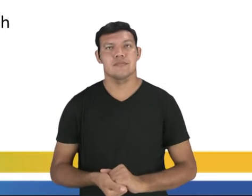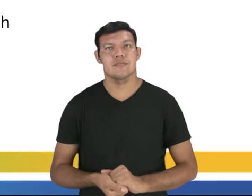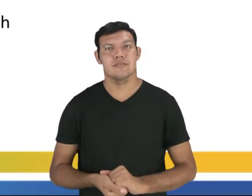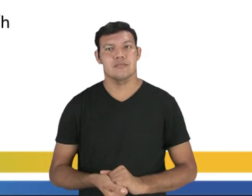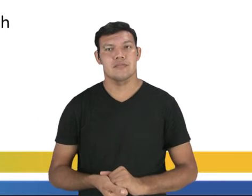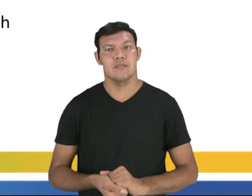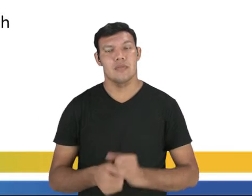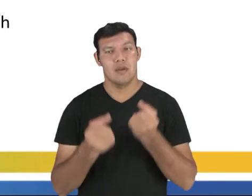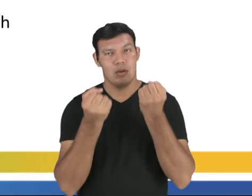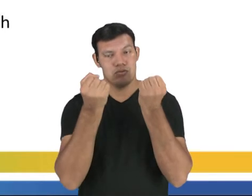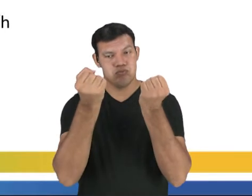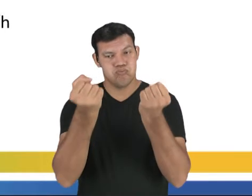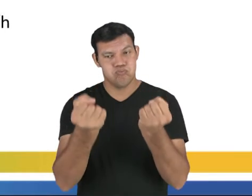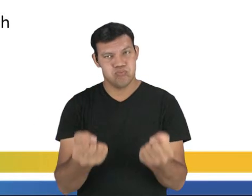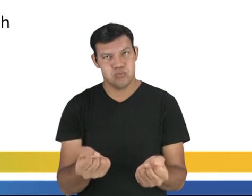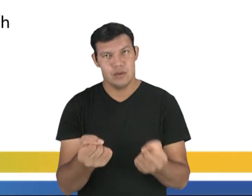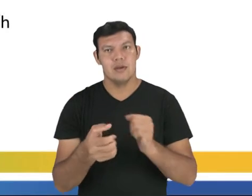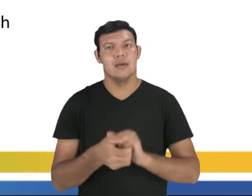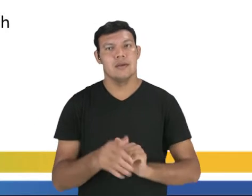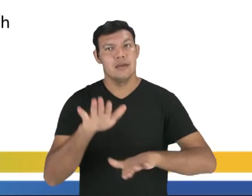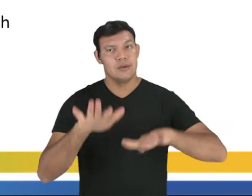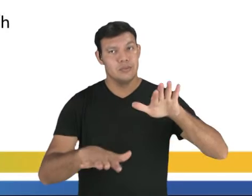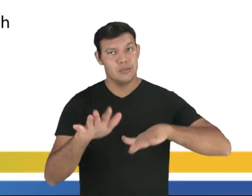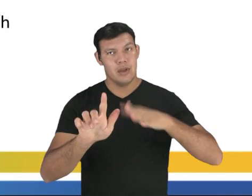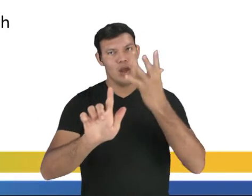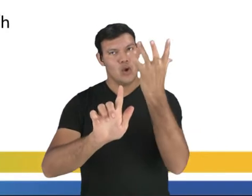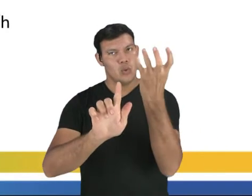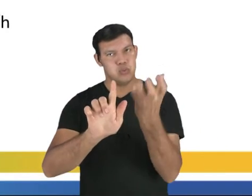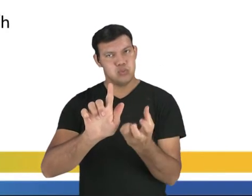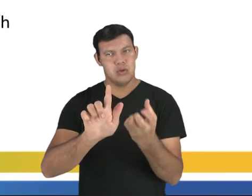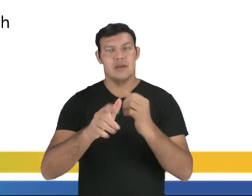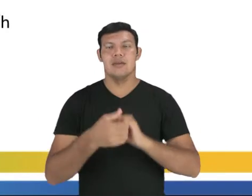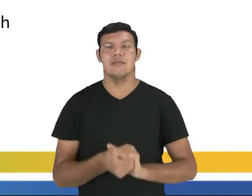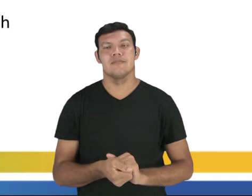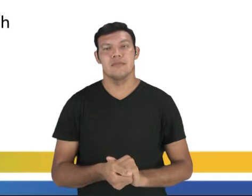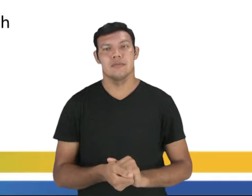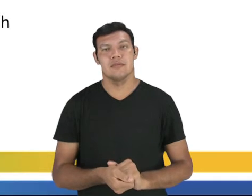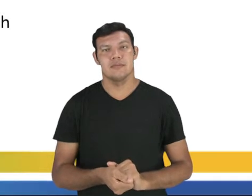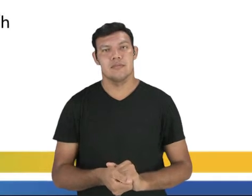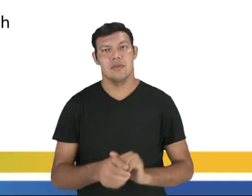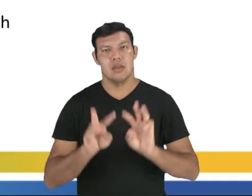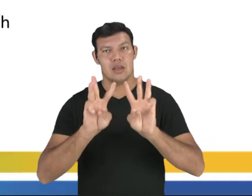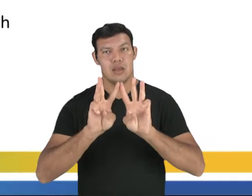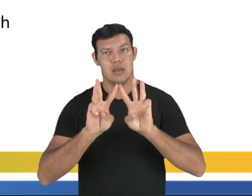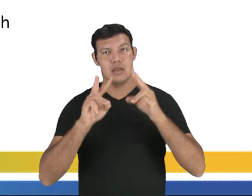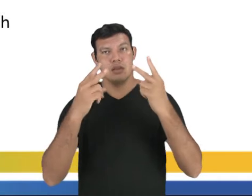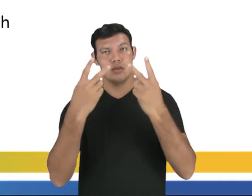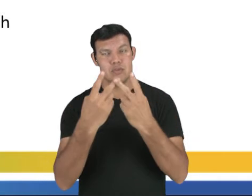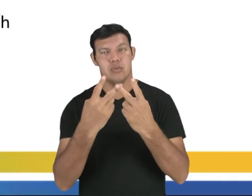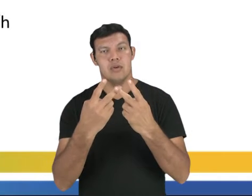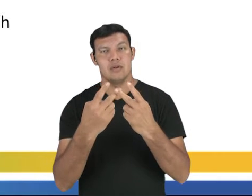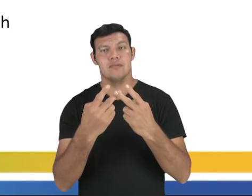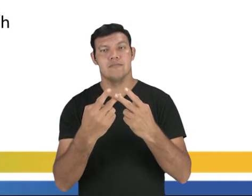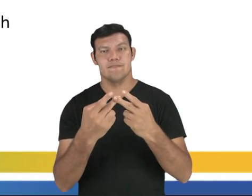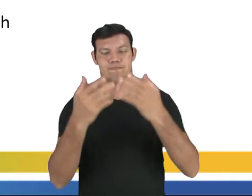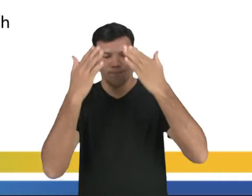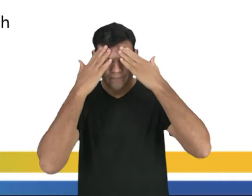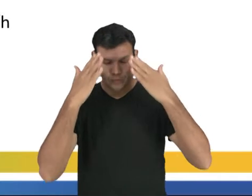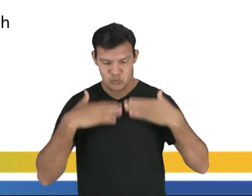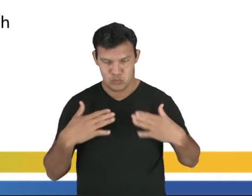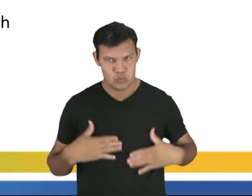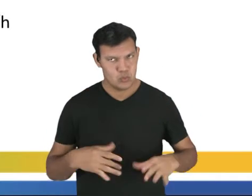o peso, ele depende da gravidade para existir, mas a sua massa existe pela quantidade de matéria no seu corpo.